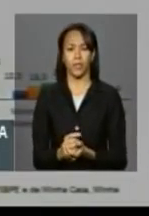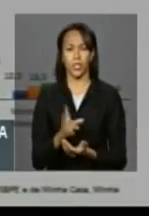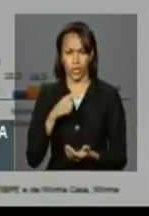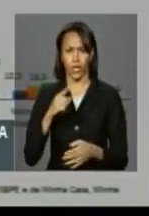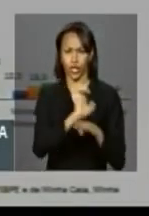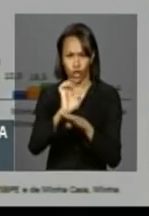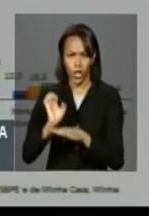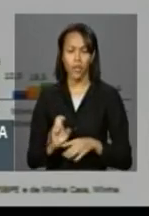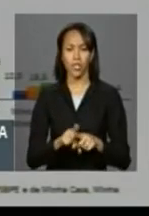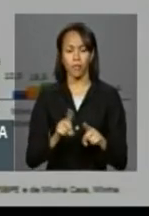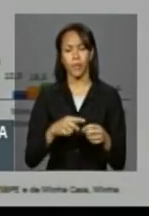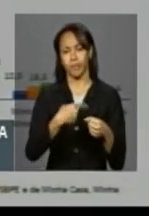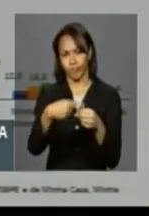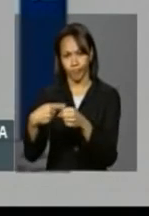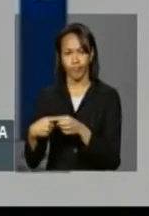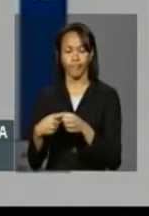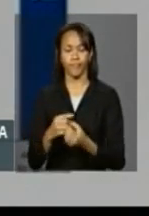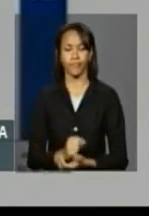e municípios.